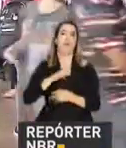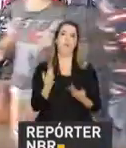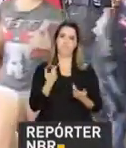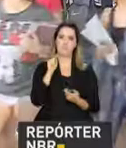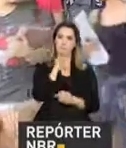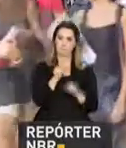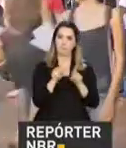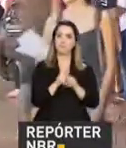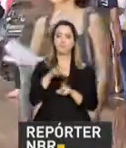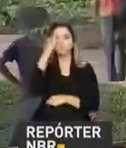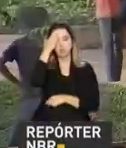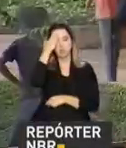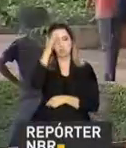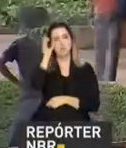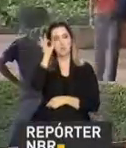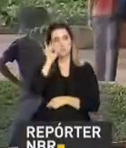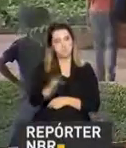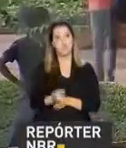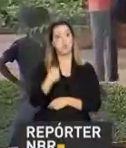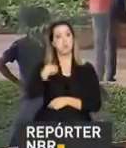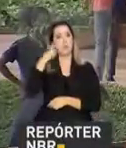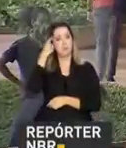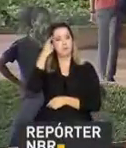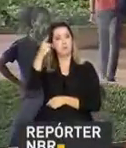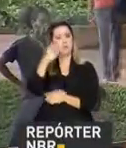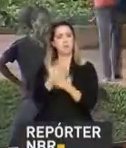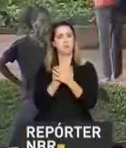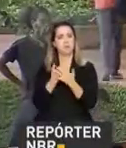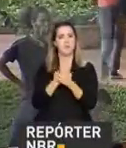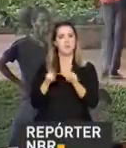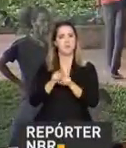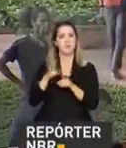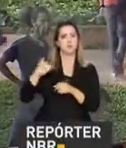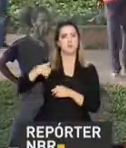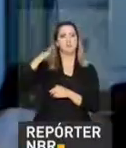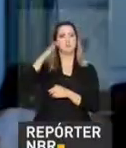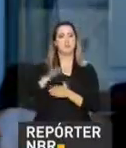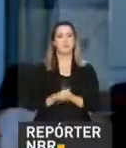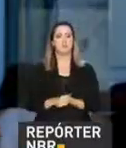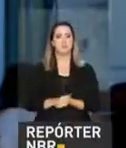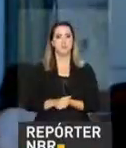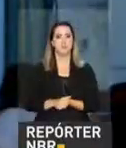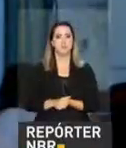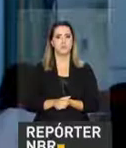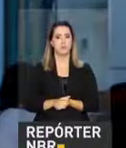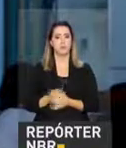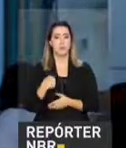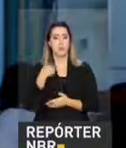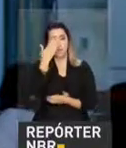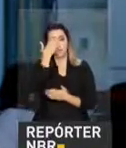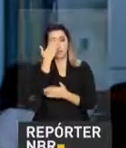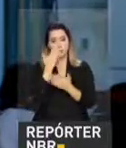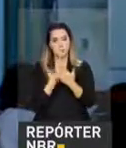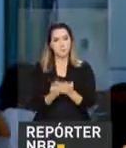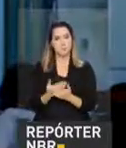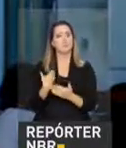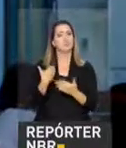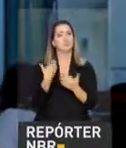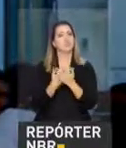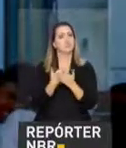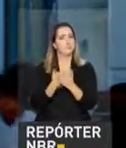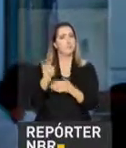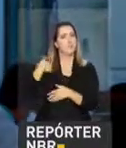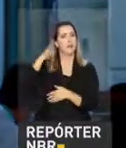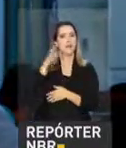candidatos já sabem disso e muitos pensam em estudar além mar. Na verdade, eu queria muito, né? Tipo, estudar fora e